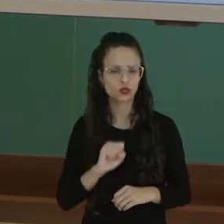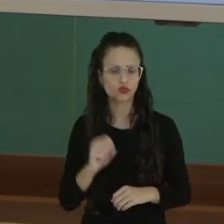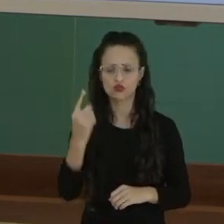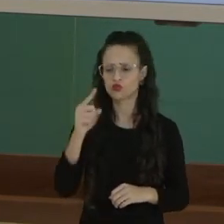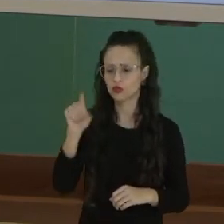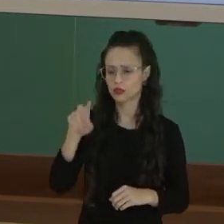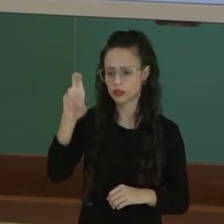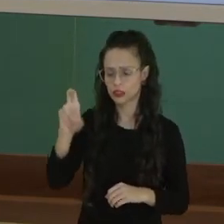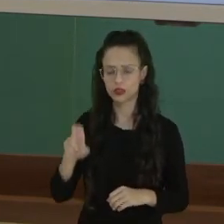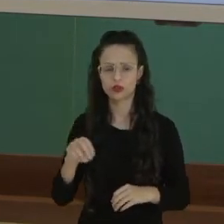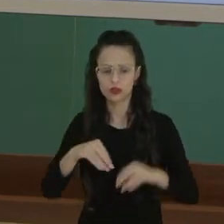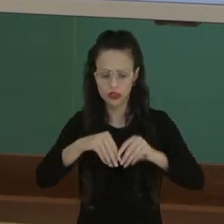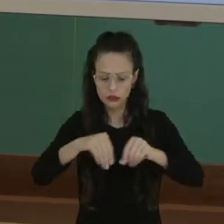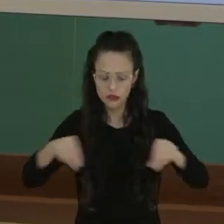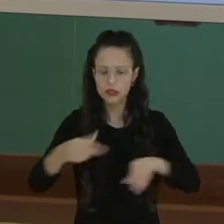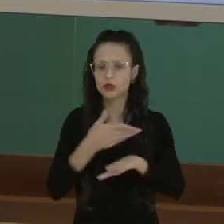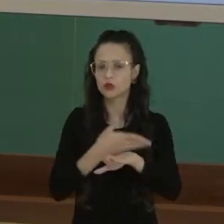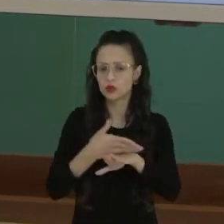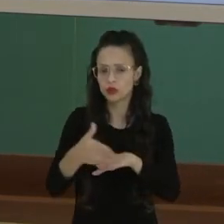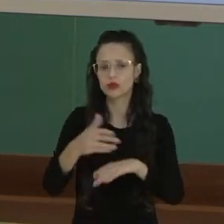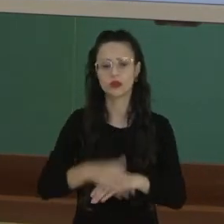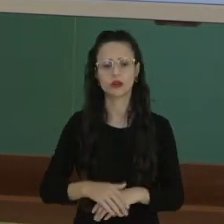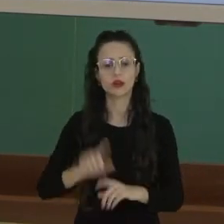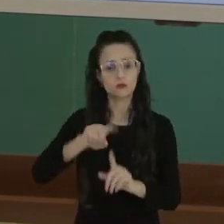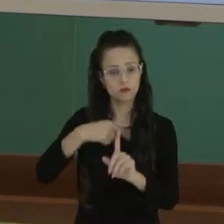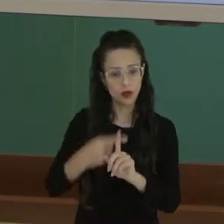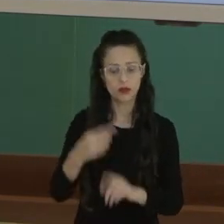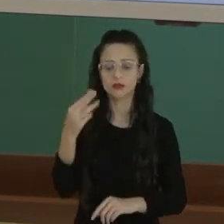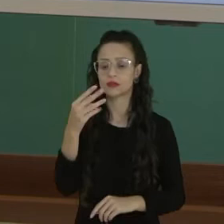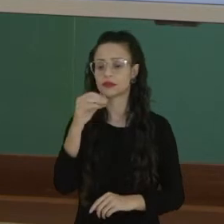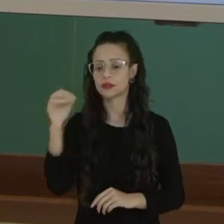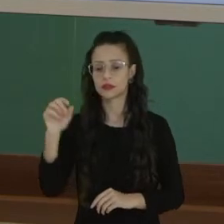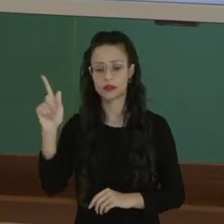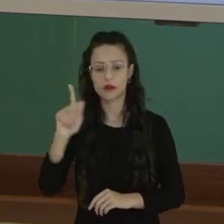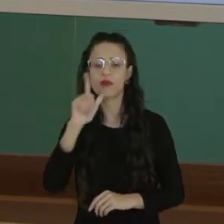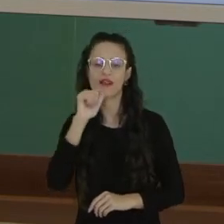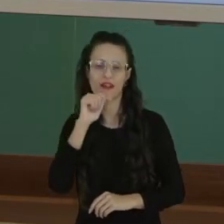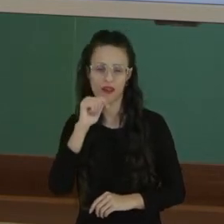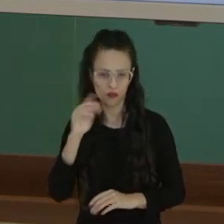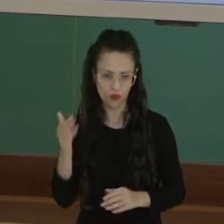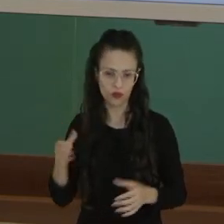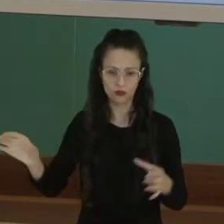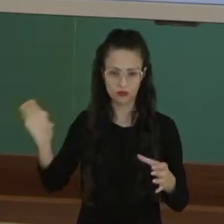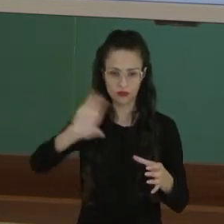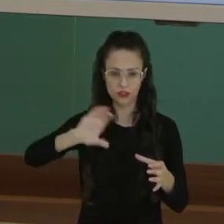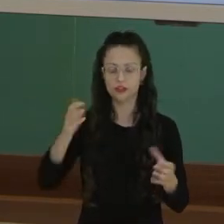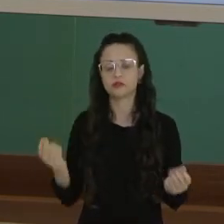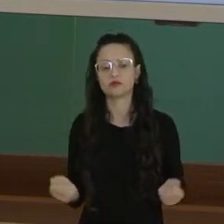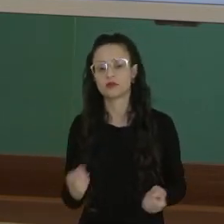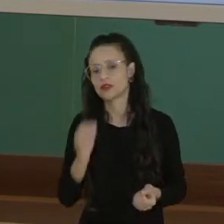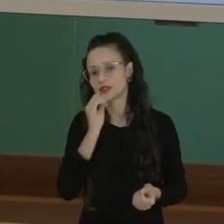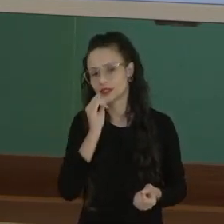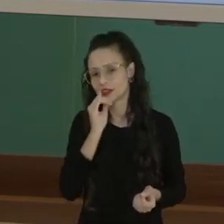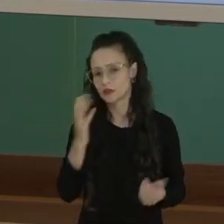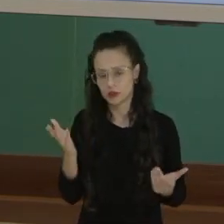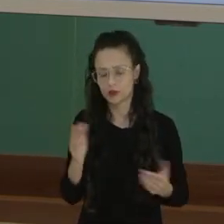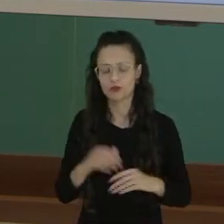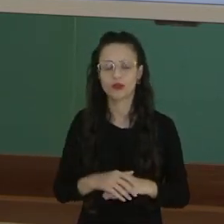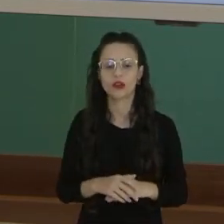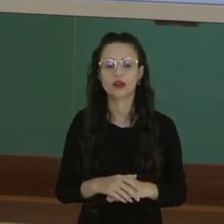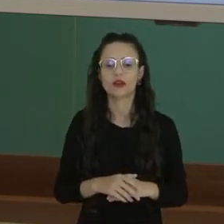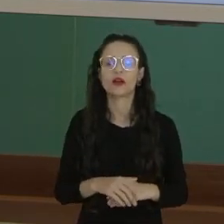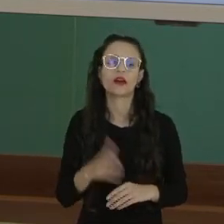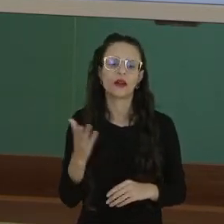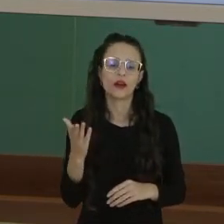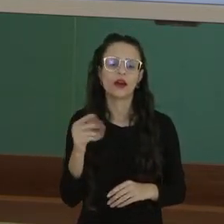kg de trigo, mais 300 gramas de água. Vou fazer um exemplo só para a gente poder entender, vai com certeza muito mais que isso, mas você